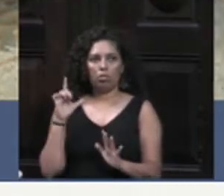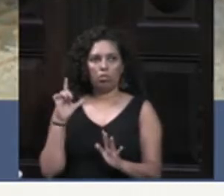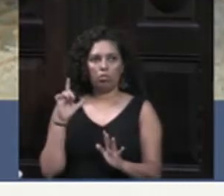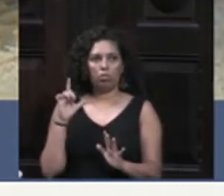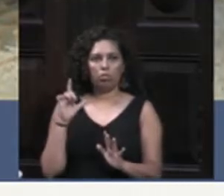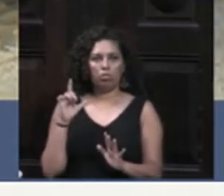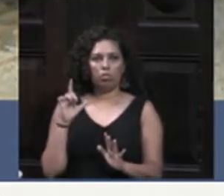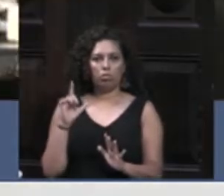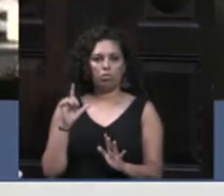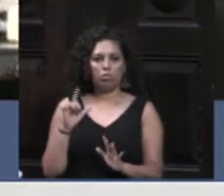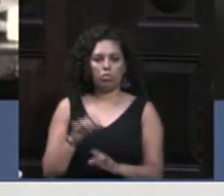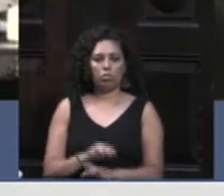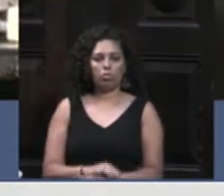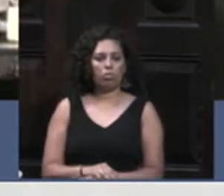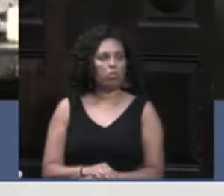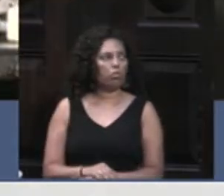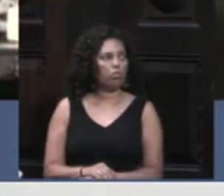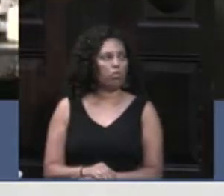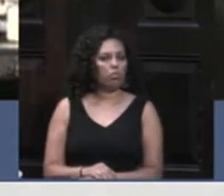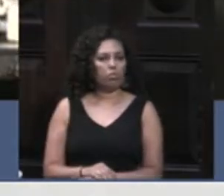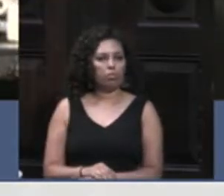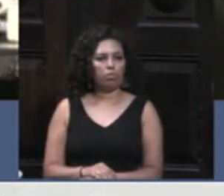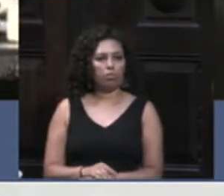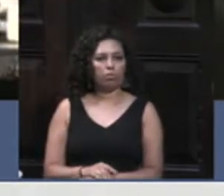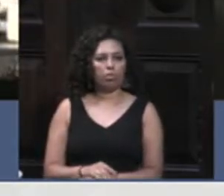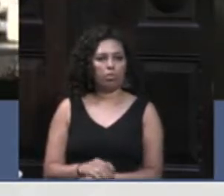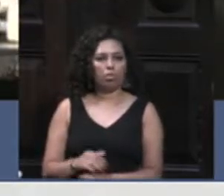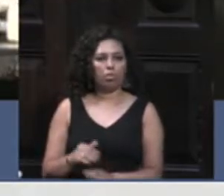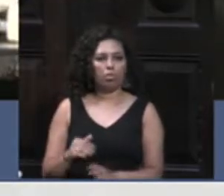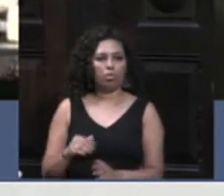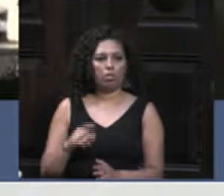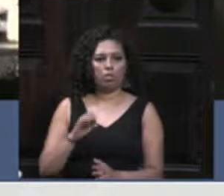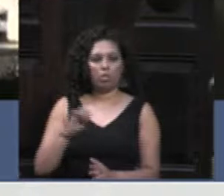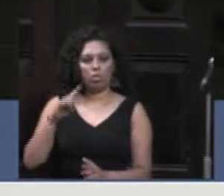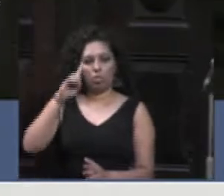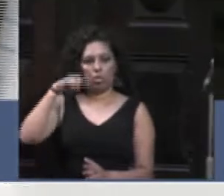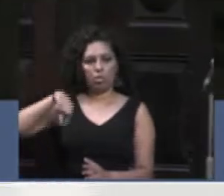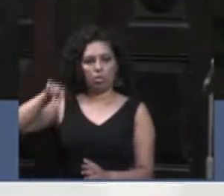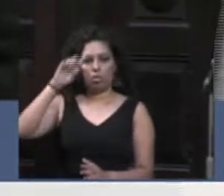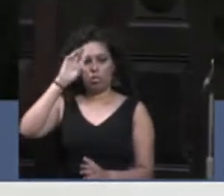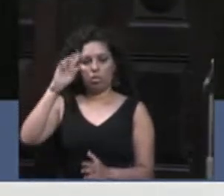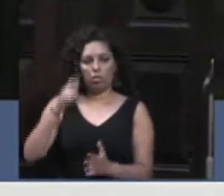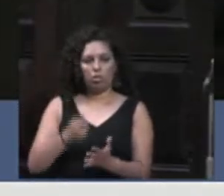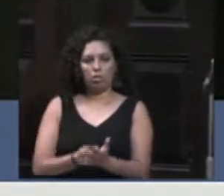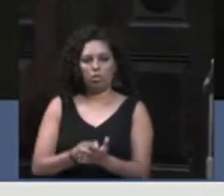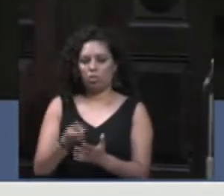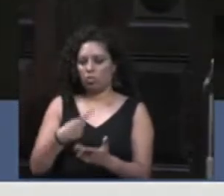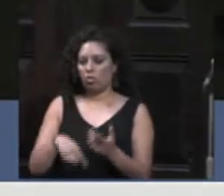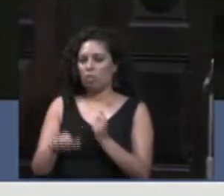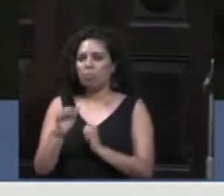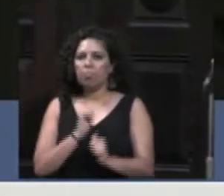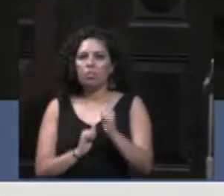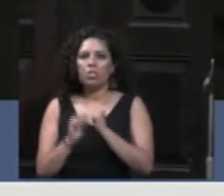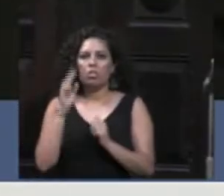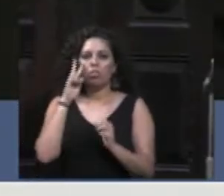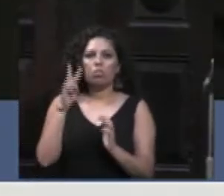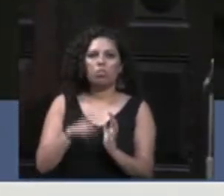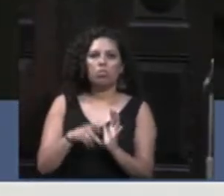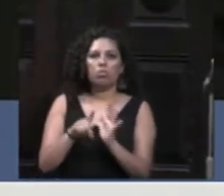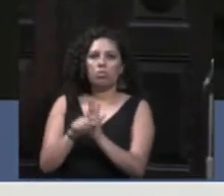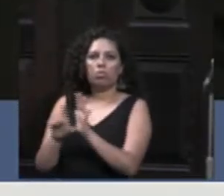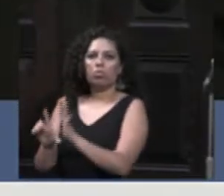pública. Questão de ordem. Até nesse sentido, senhor presidente, esse projeto, a gente fica sempre ansioso para vir um projeto do Tribunal de